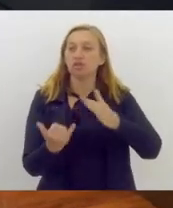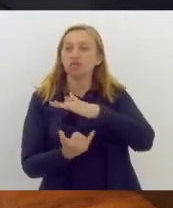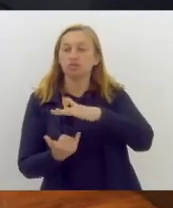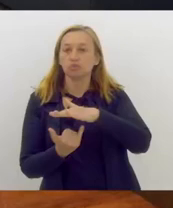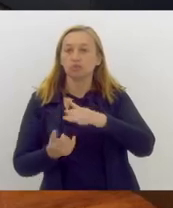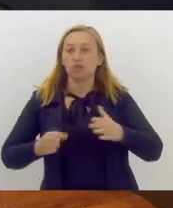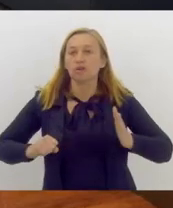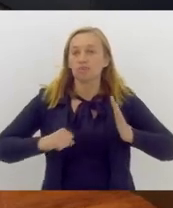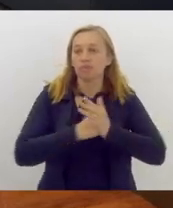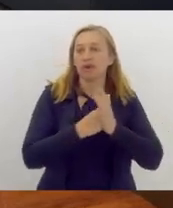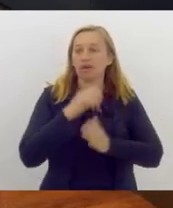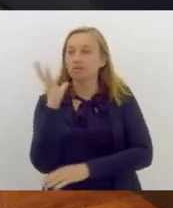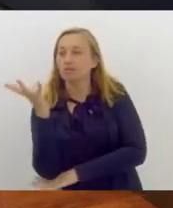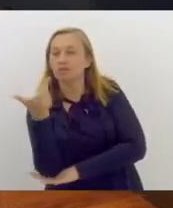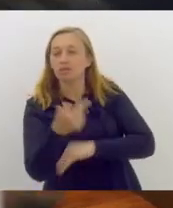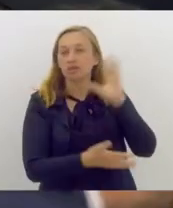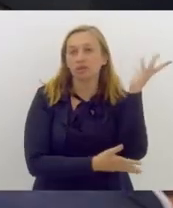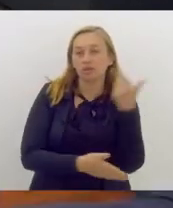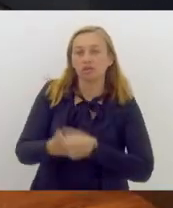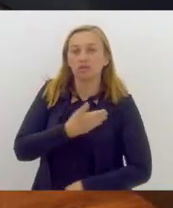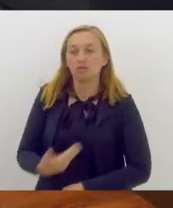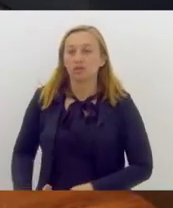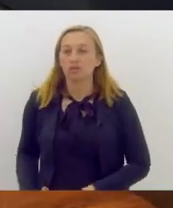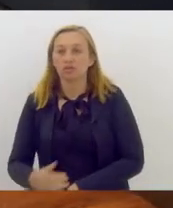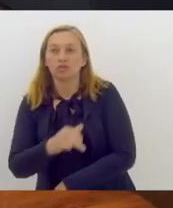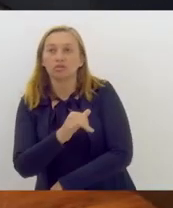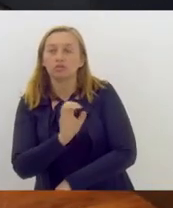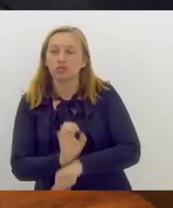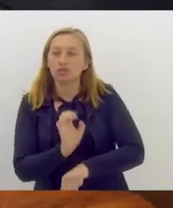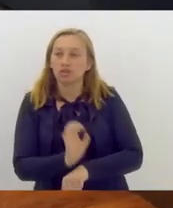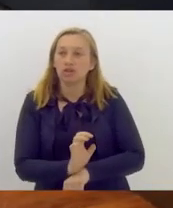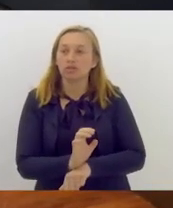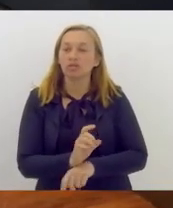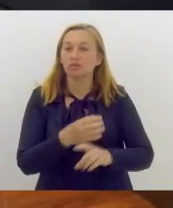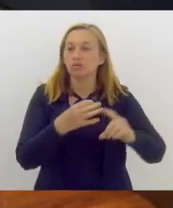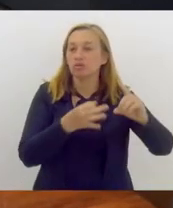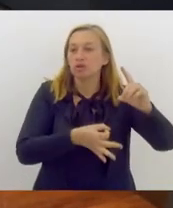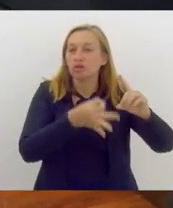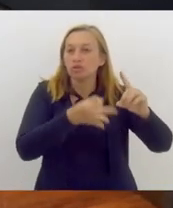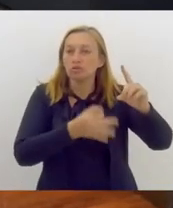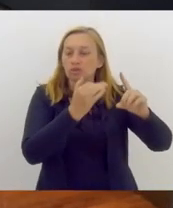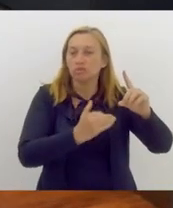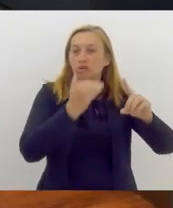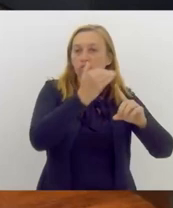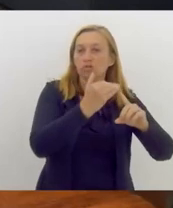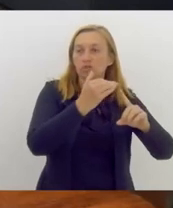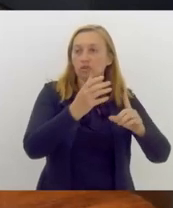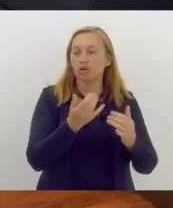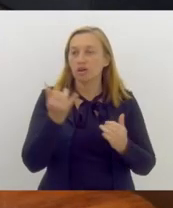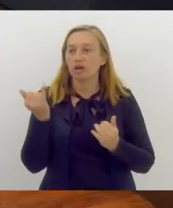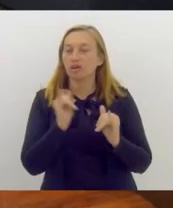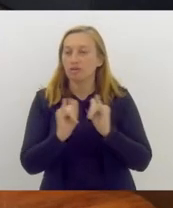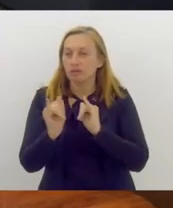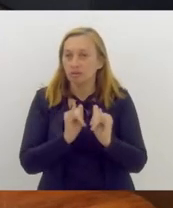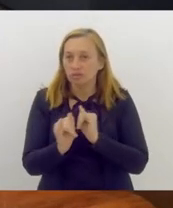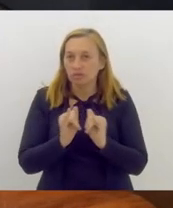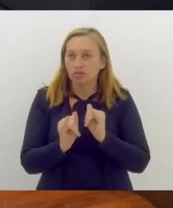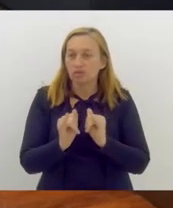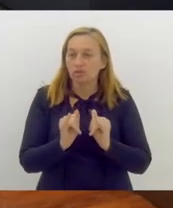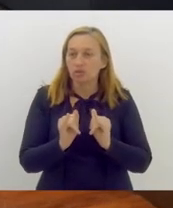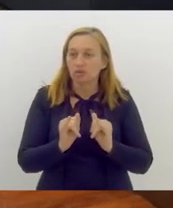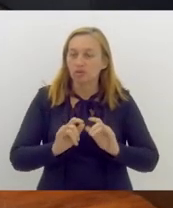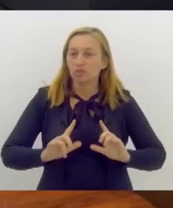que foi dispensado pelo governo estado os embargador afirmou que a suspensão do funcionamento das termelétrica gera